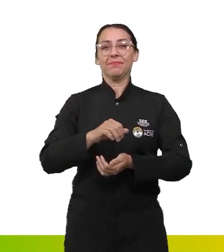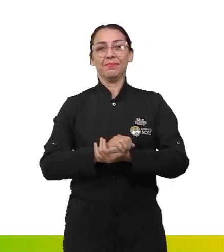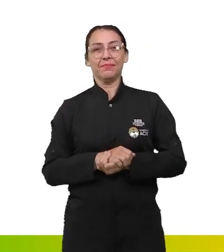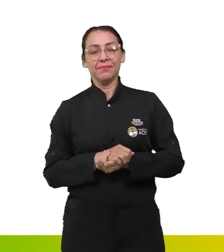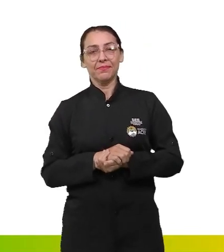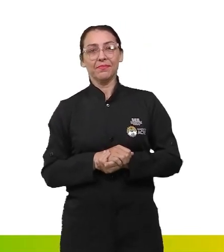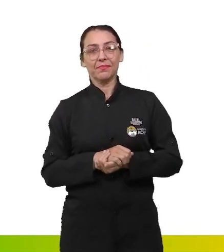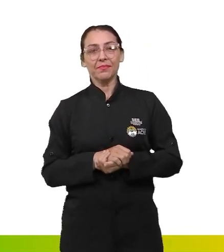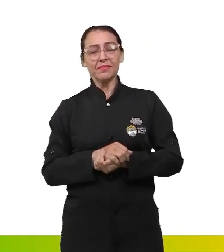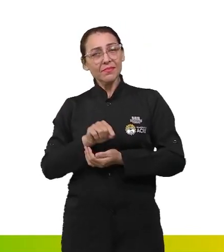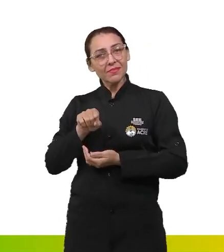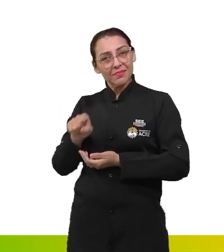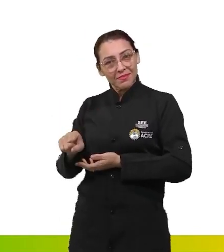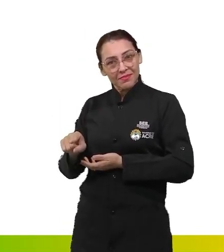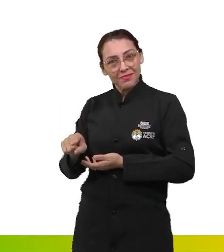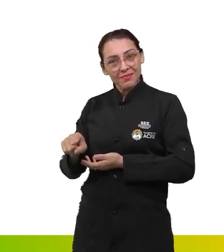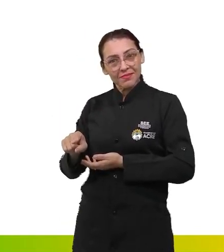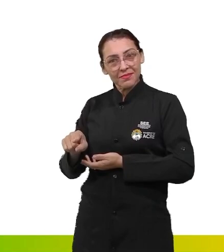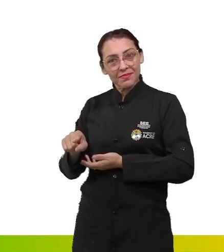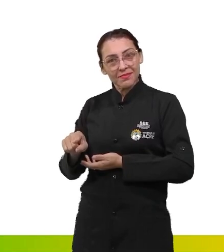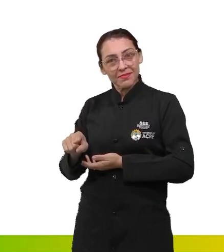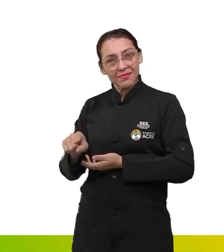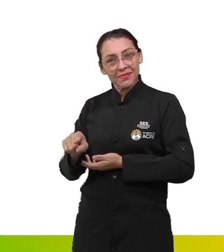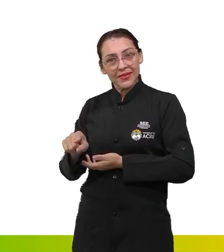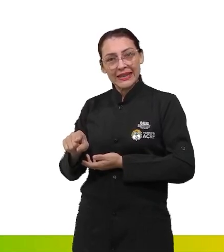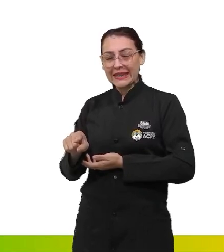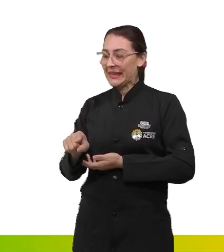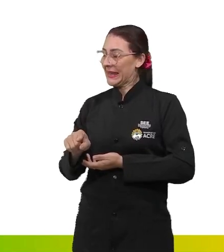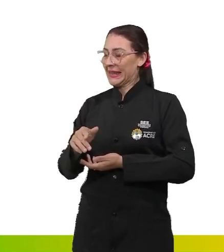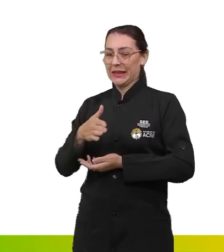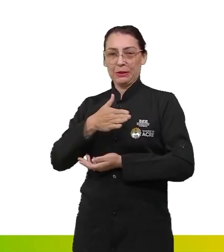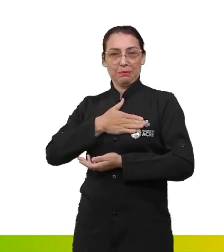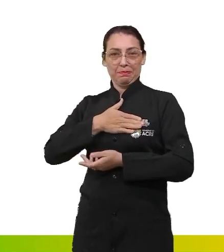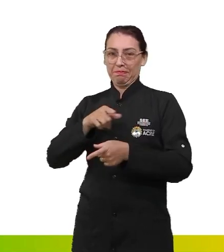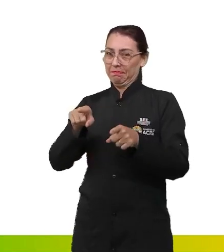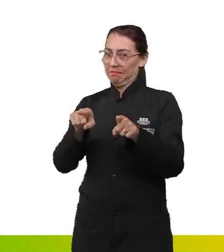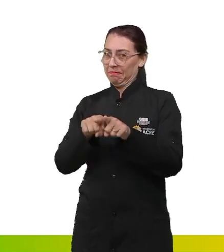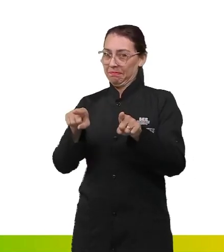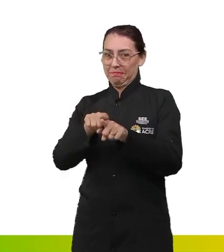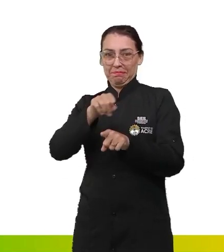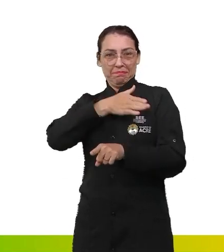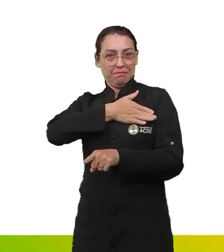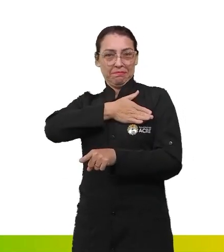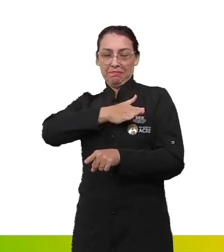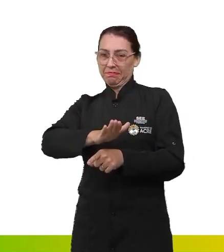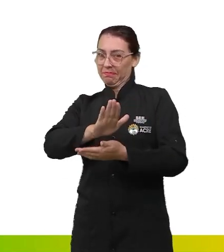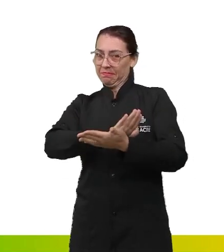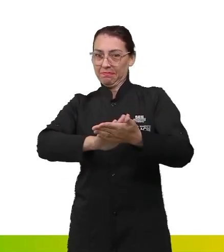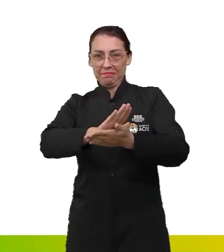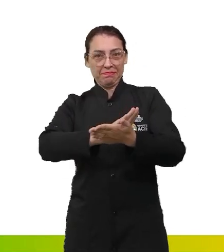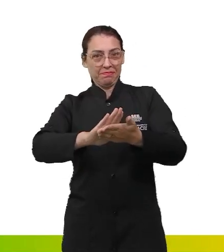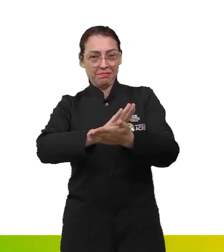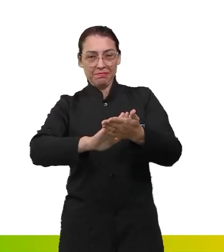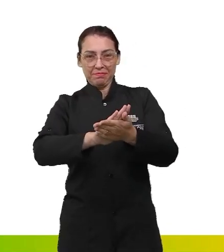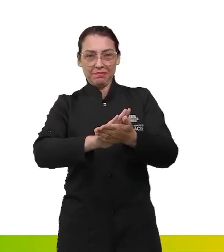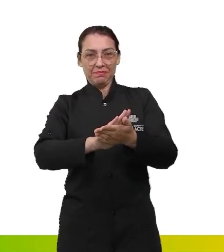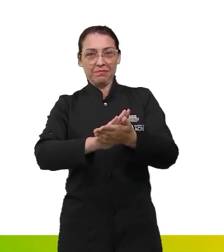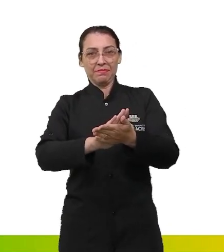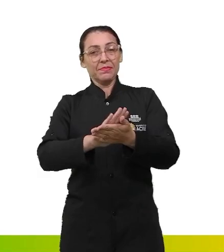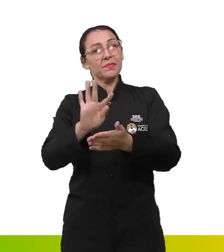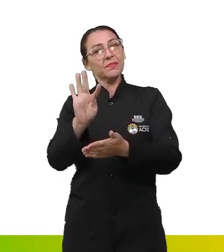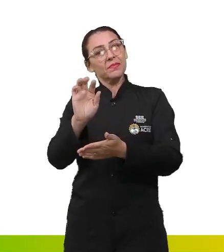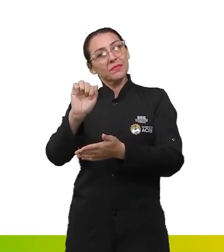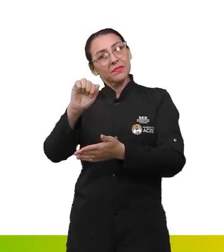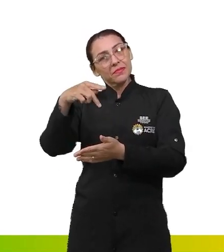¿Ya? ¿Y a usted? A mí tampoco. Entonces, ¿no me gusta? No, a mí tampoco. Ou a mí sí,